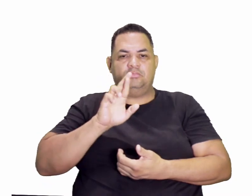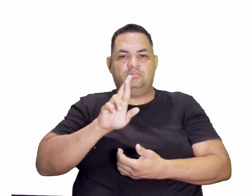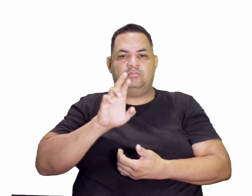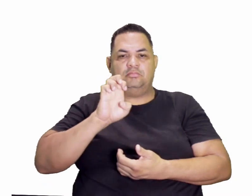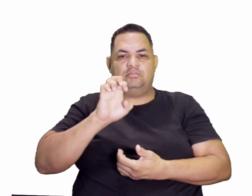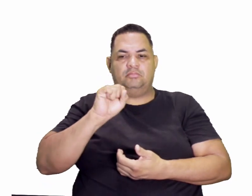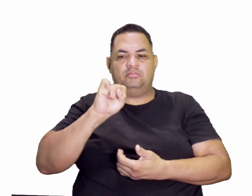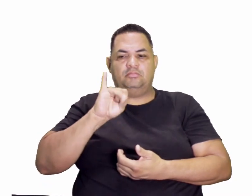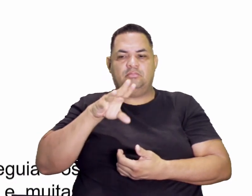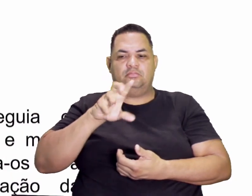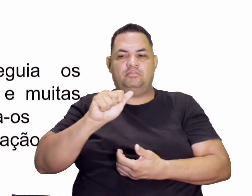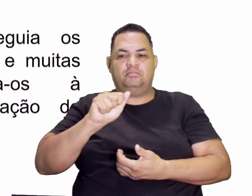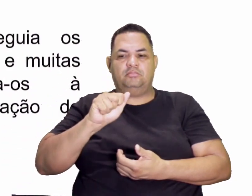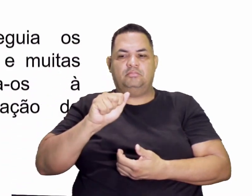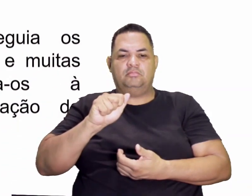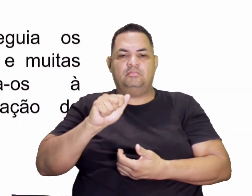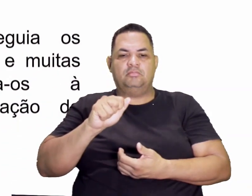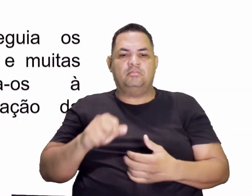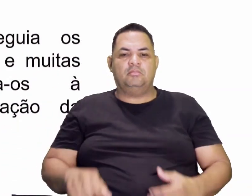Ok?